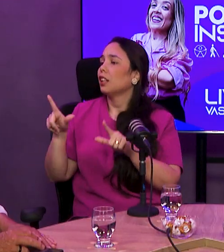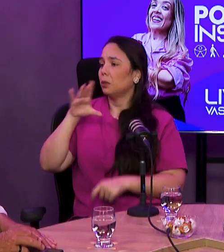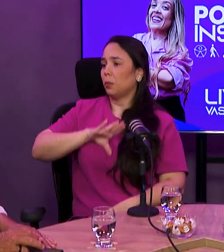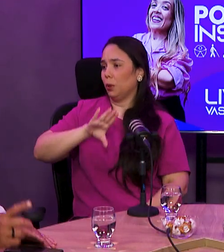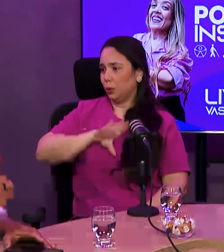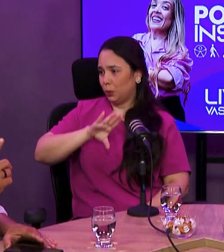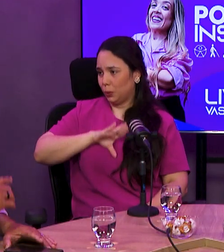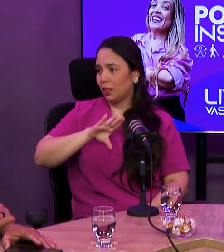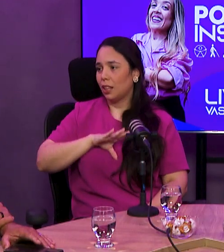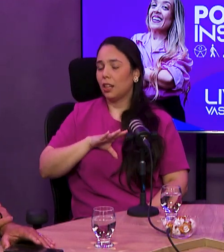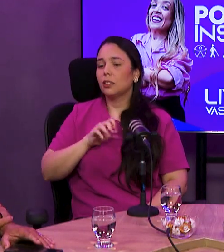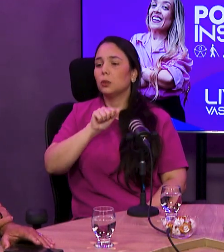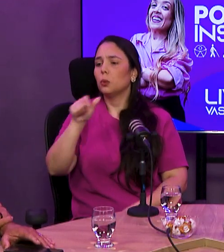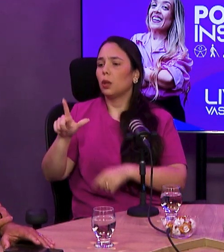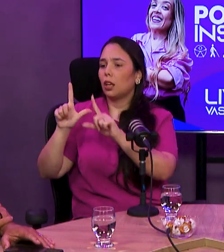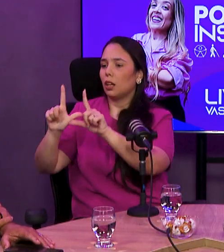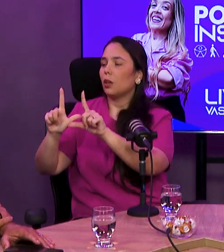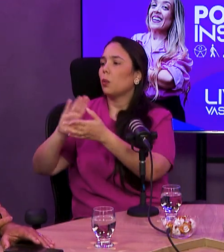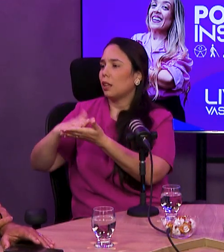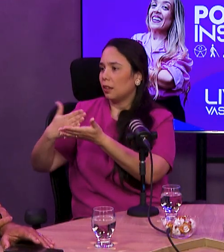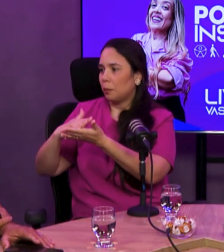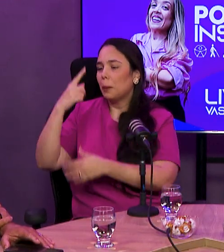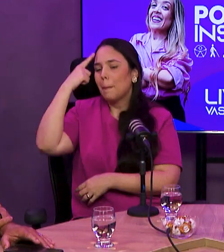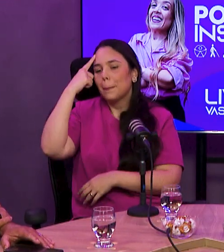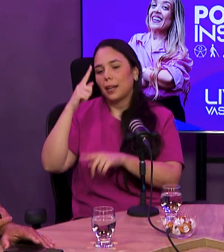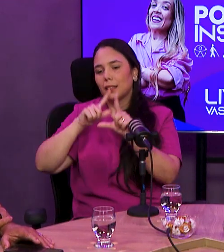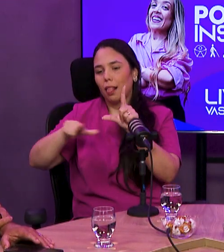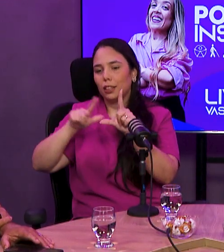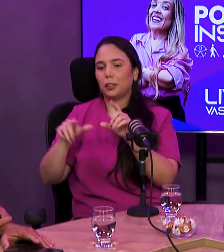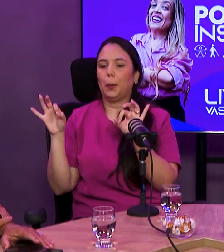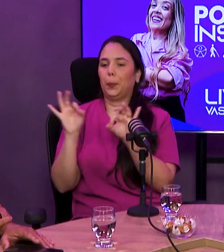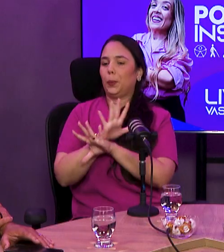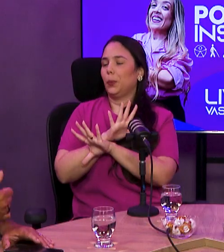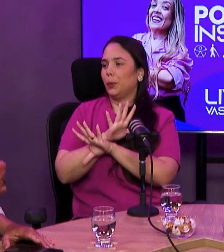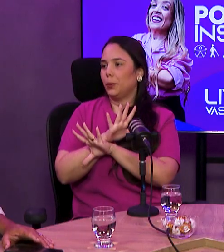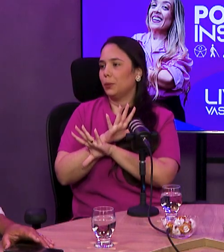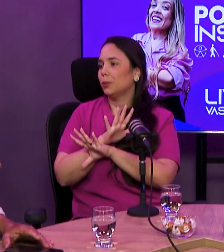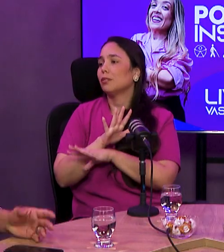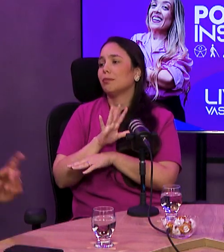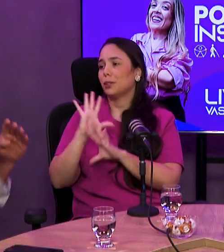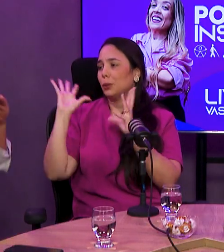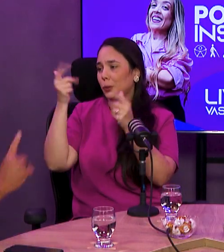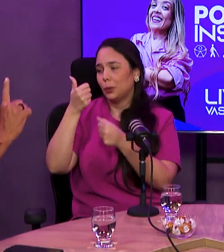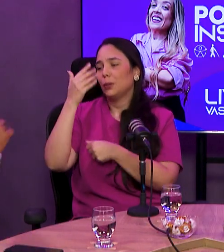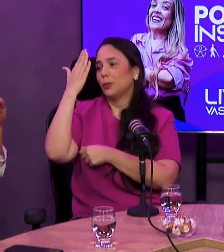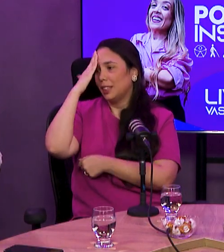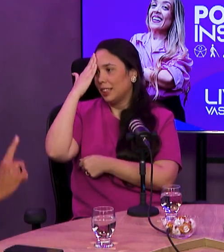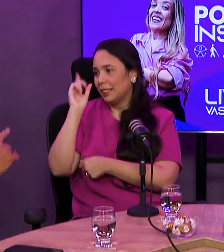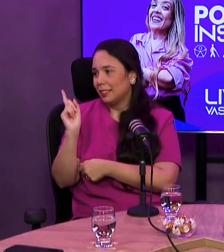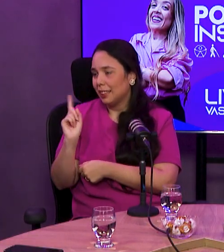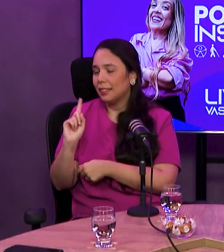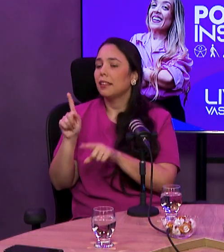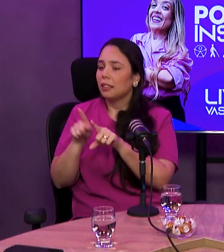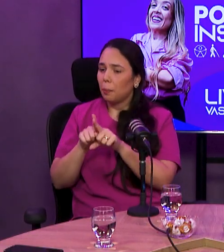seu intérprete lá na telinha. É totalmente diferente, né? E nem todo mundo consegue entender, enfim. E é uma coisa que a